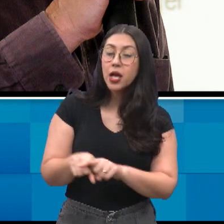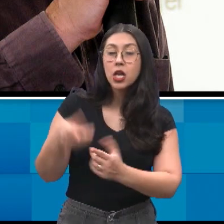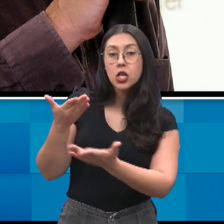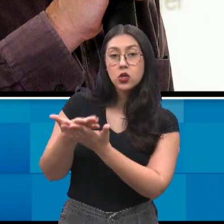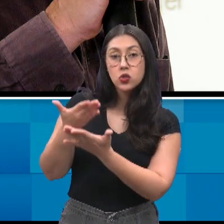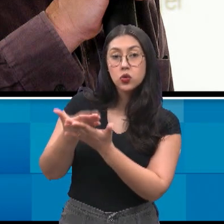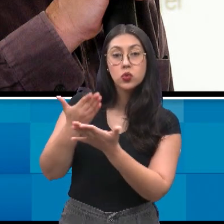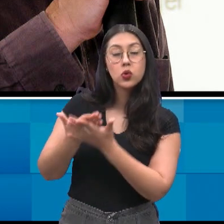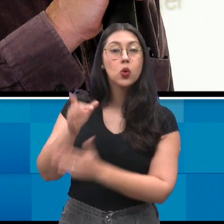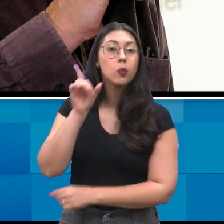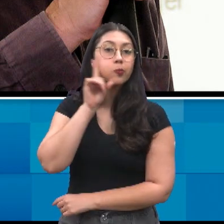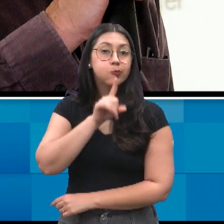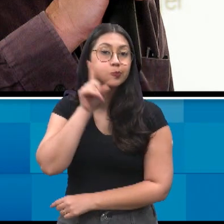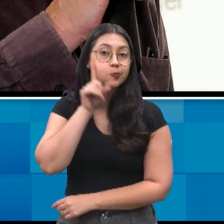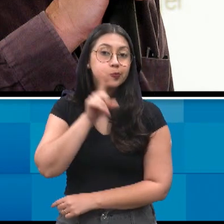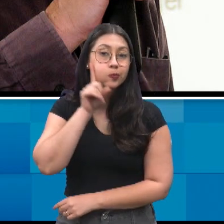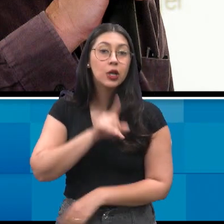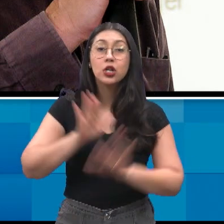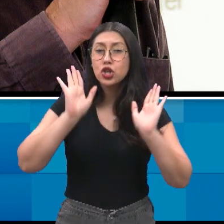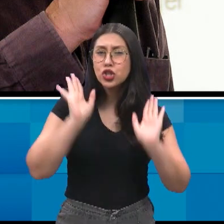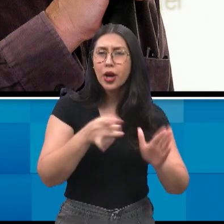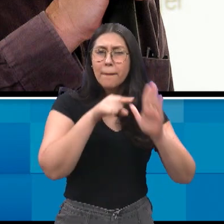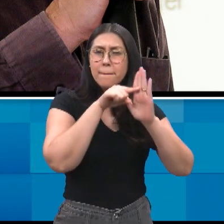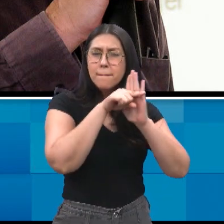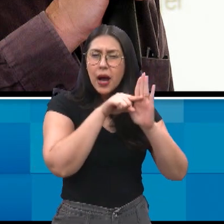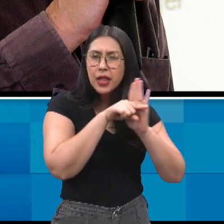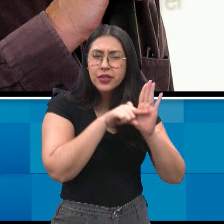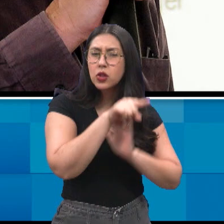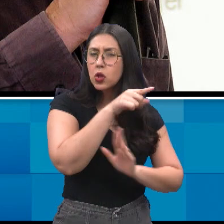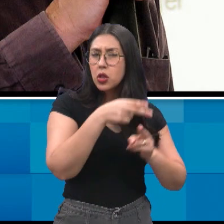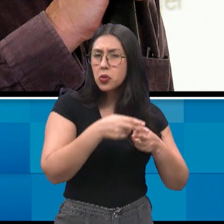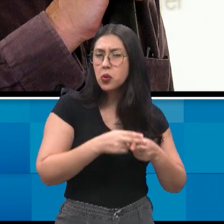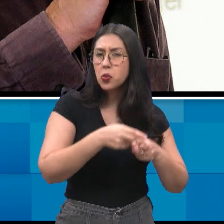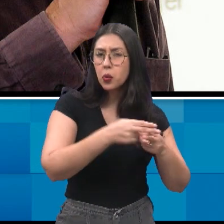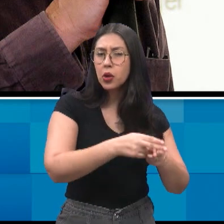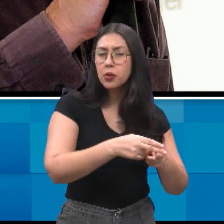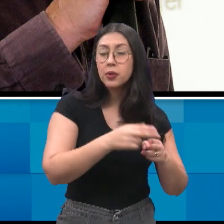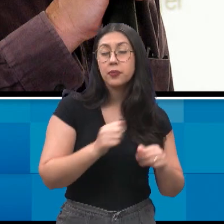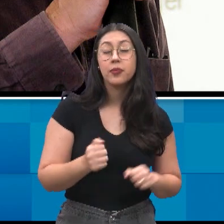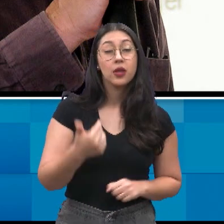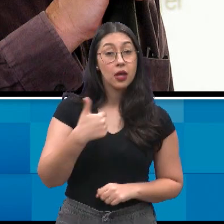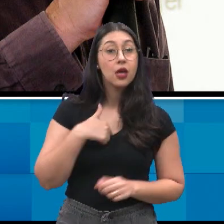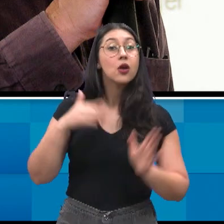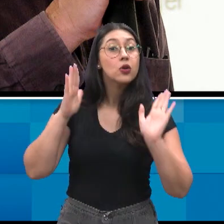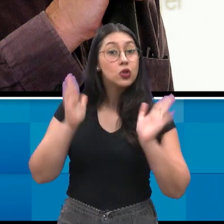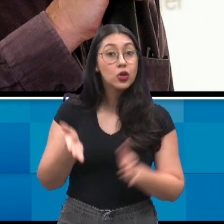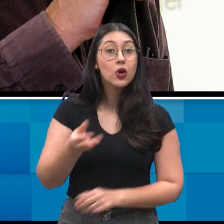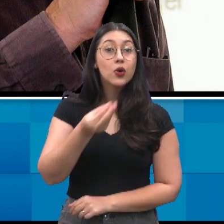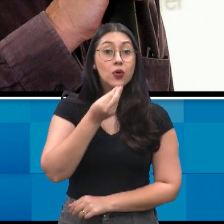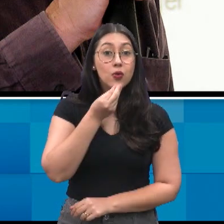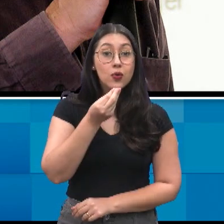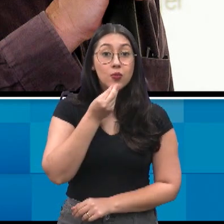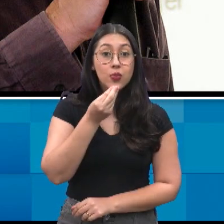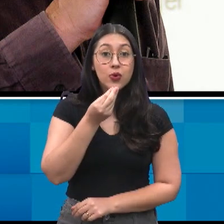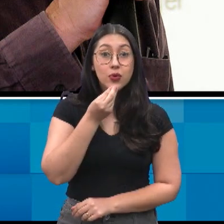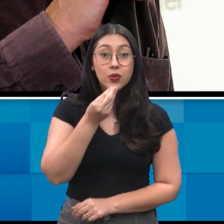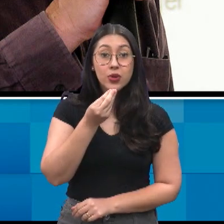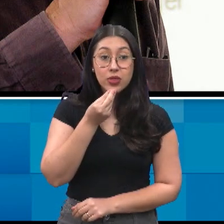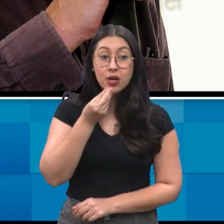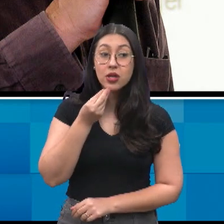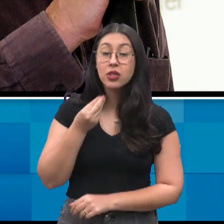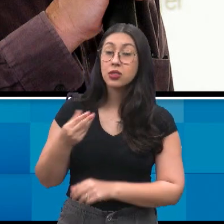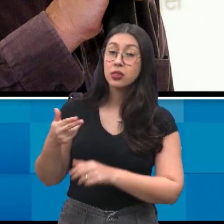pesquisador titular também do INPE durante longo tempo. Eu tive a oportunidade de entrevistá-lo quando da criação e da participação do